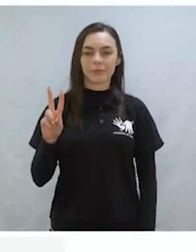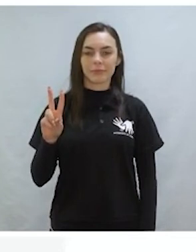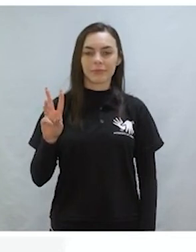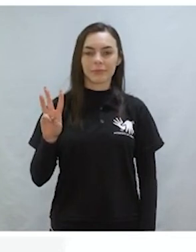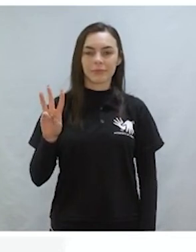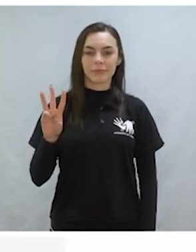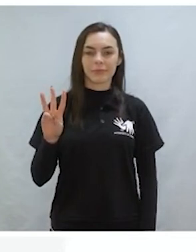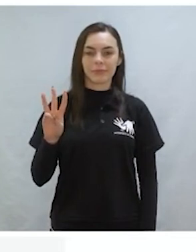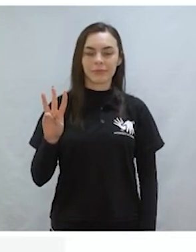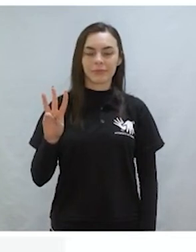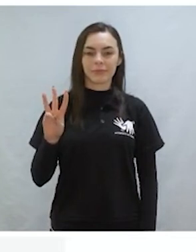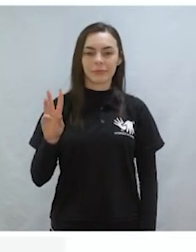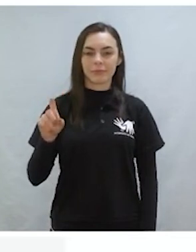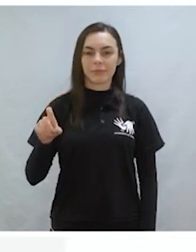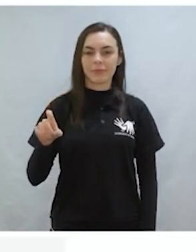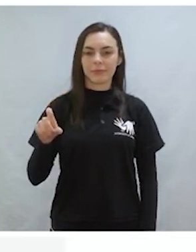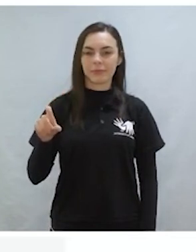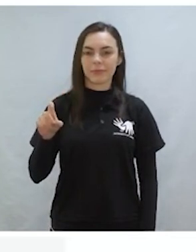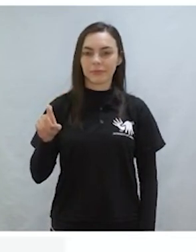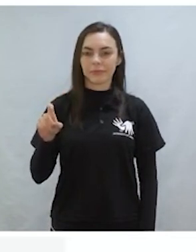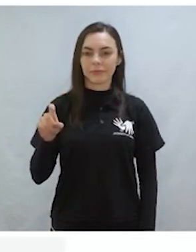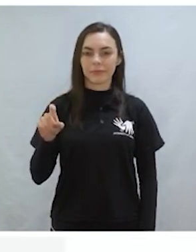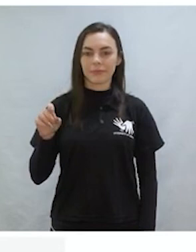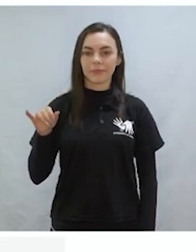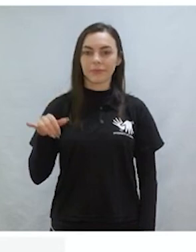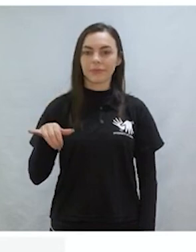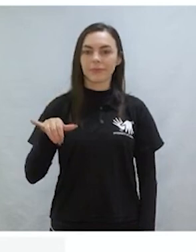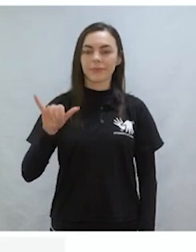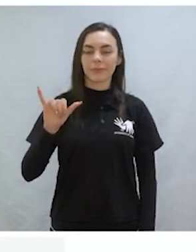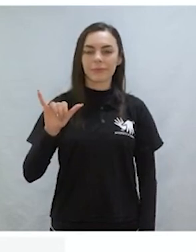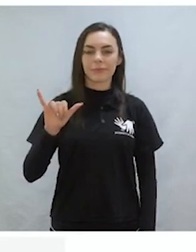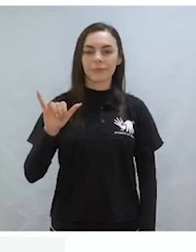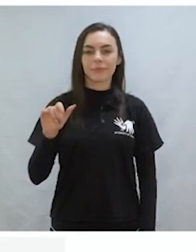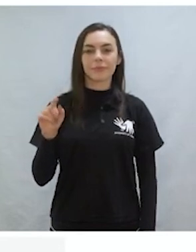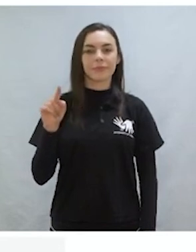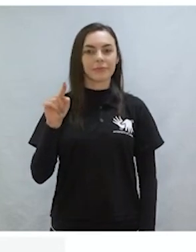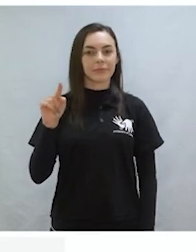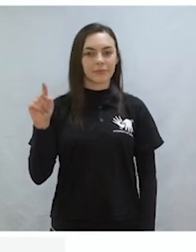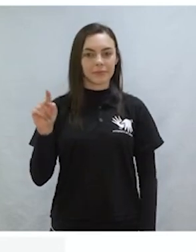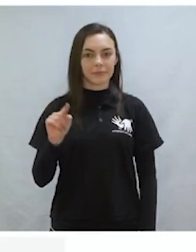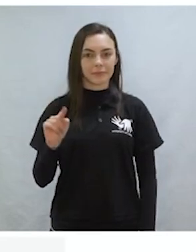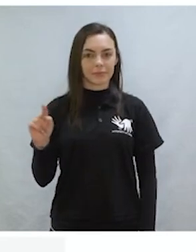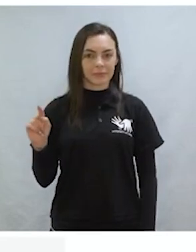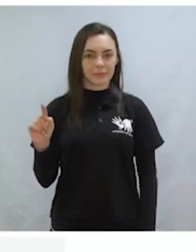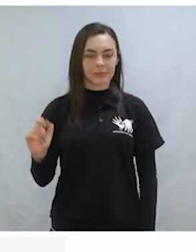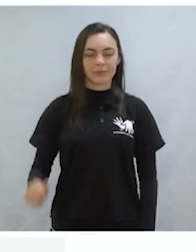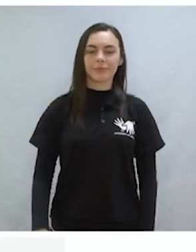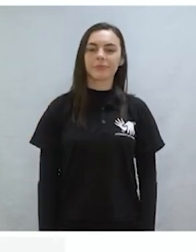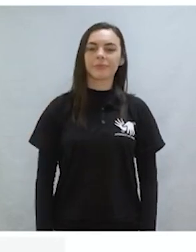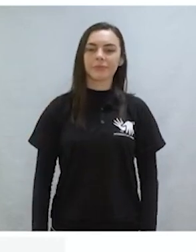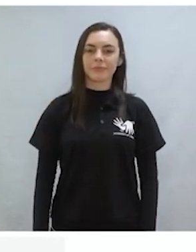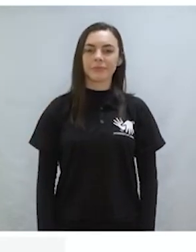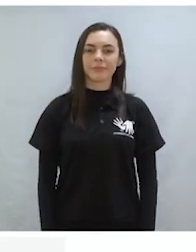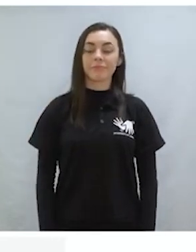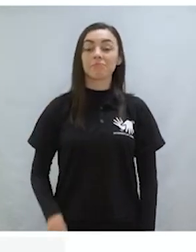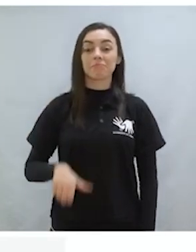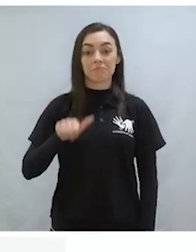V, o W, o X, o Y e o